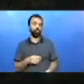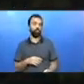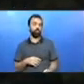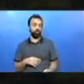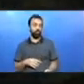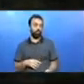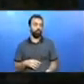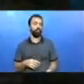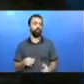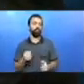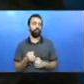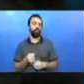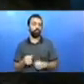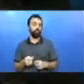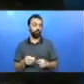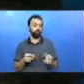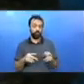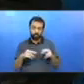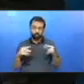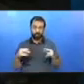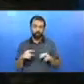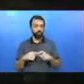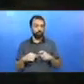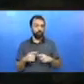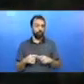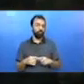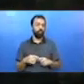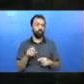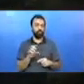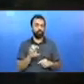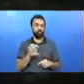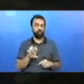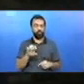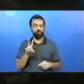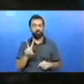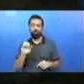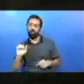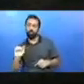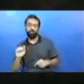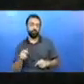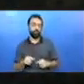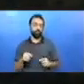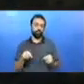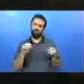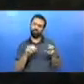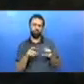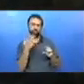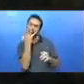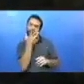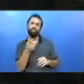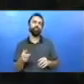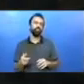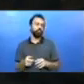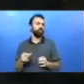também foi feito, olhem, com materiais diferentes. Olhem, foi feito com EVA, então foi recortado e todo enfeitado. Vocês podem fazer com